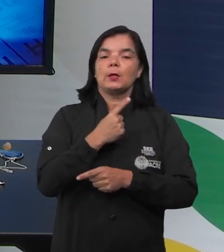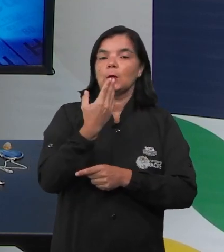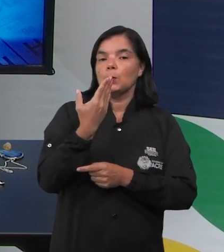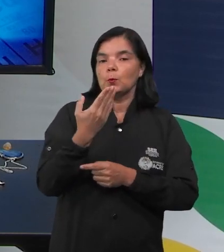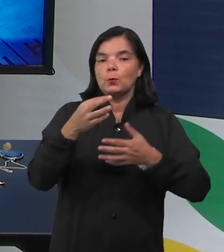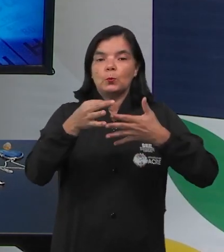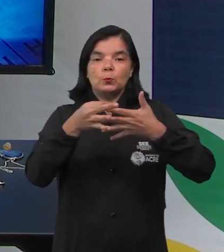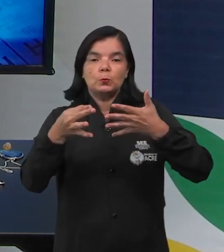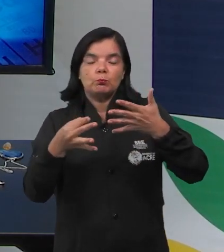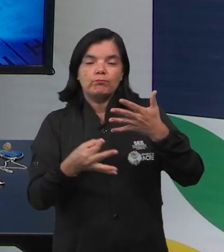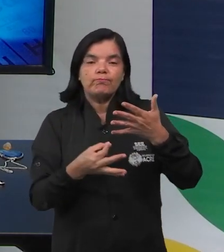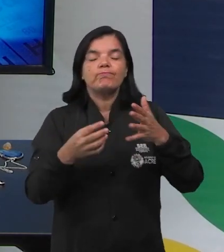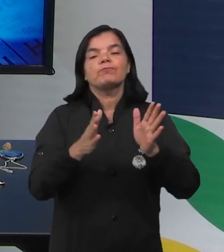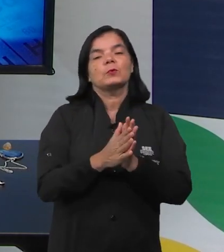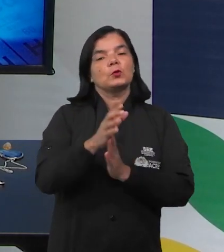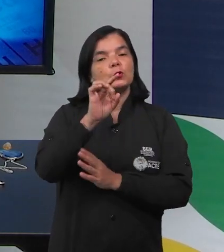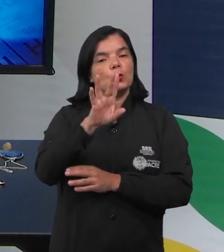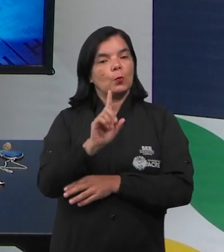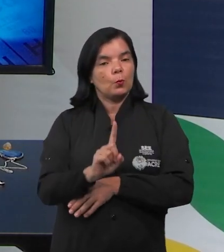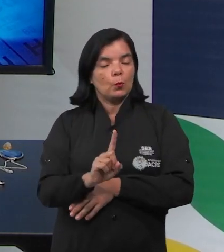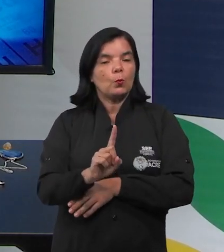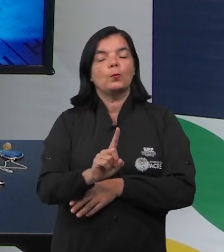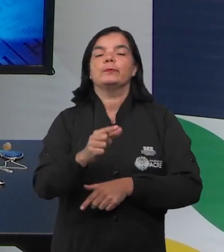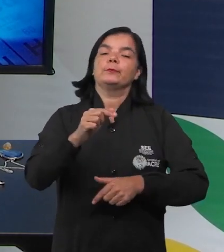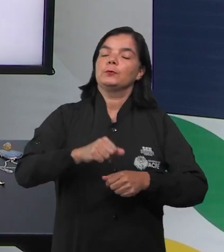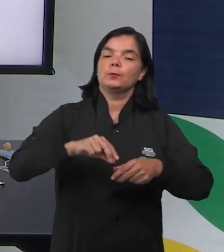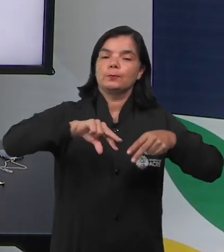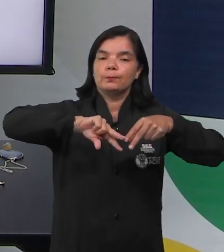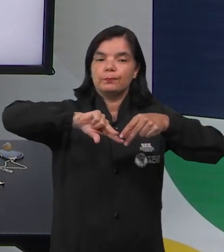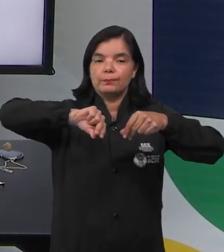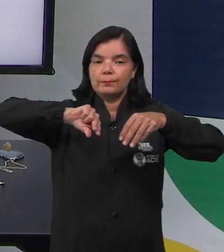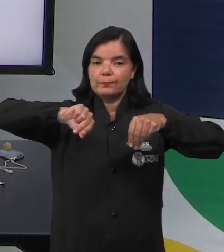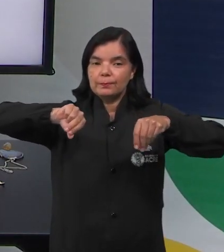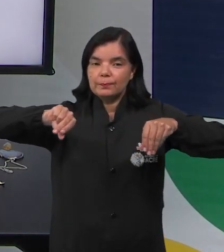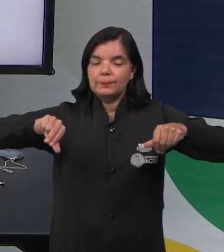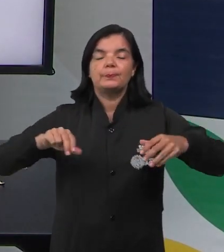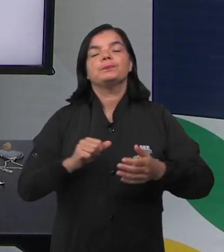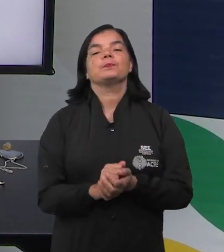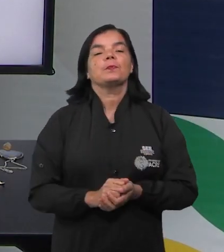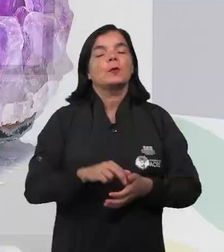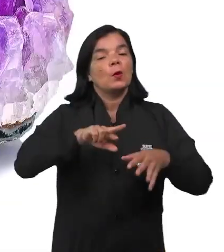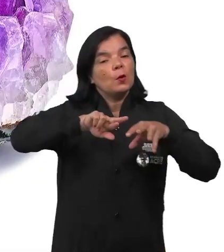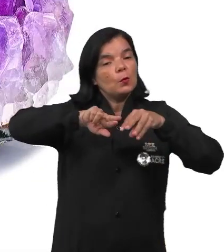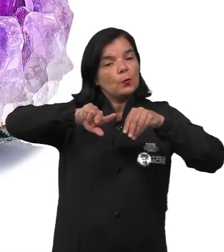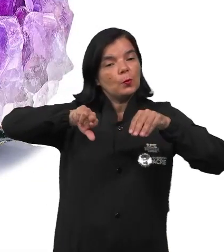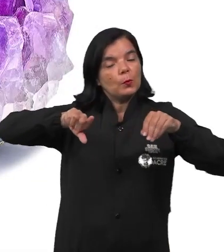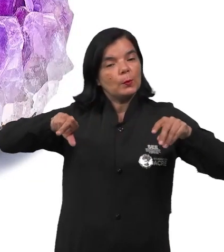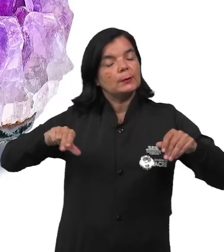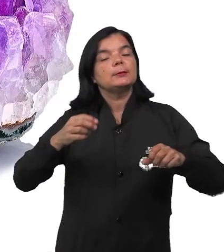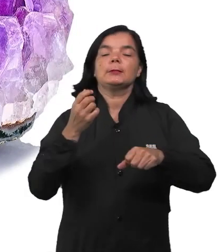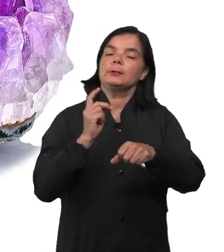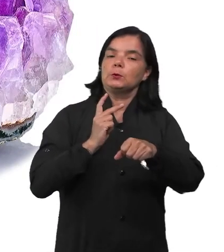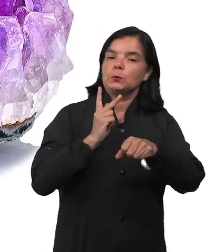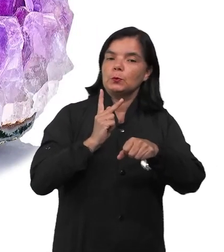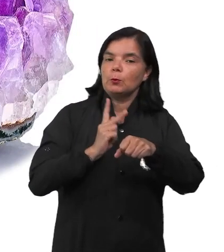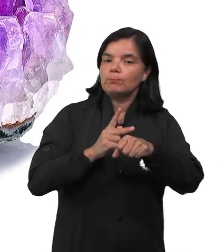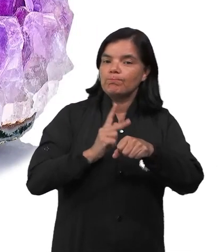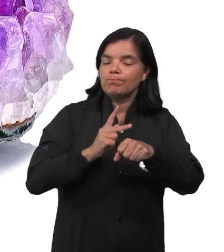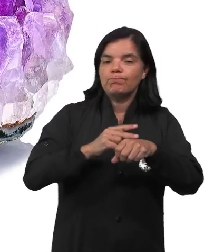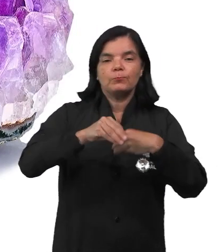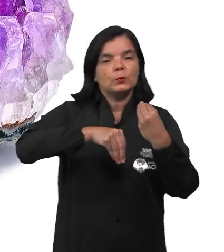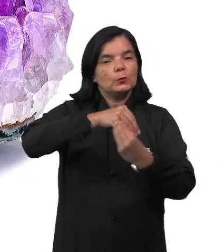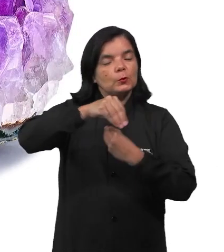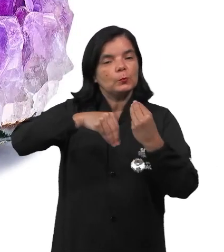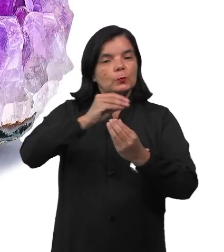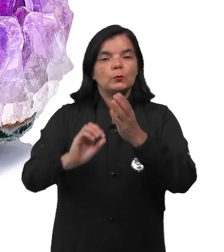de elemento que vai constituir aquele mineral. Então, os minerais eles são substâncias sólidas, homogêneas e